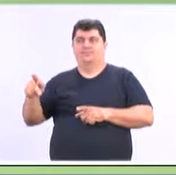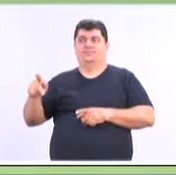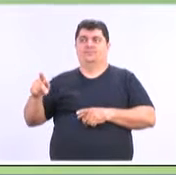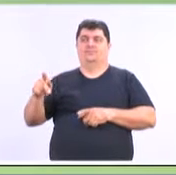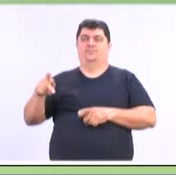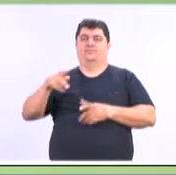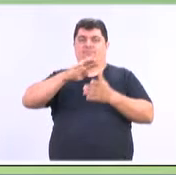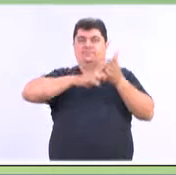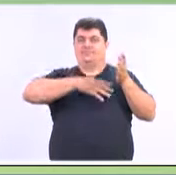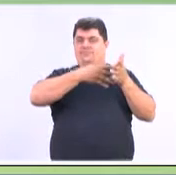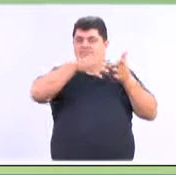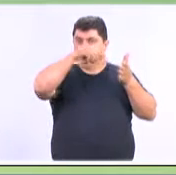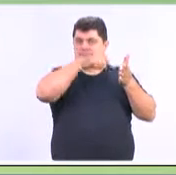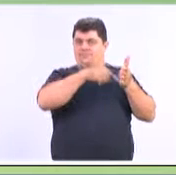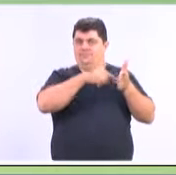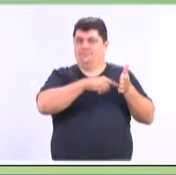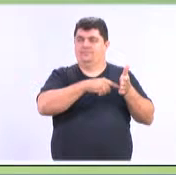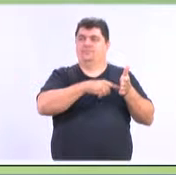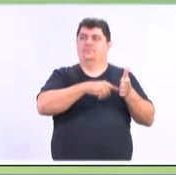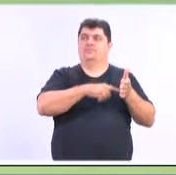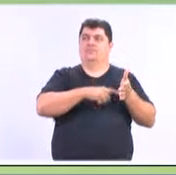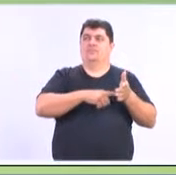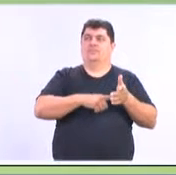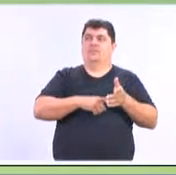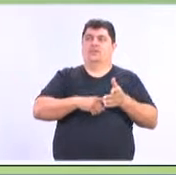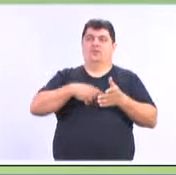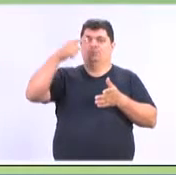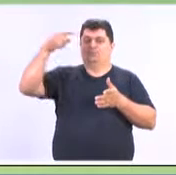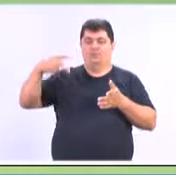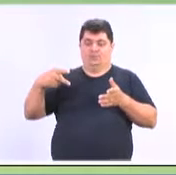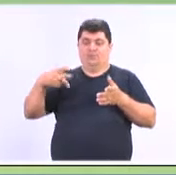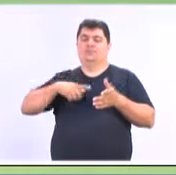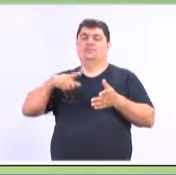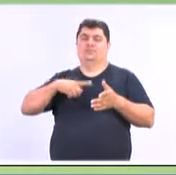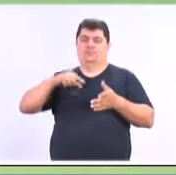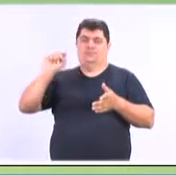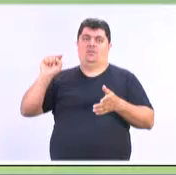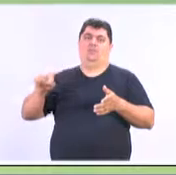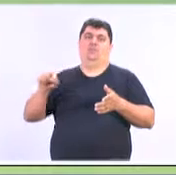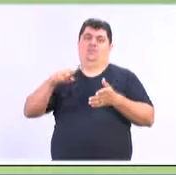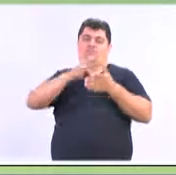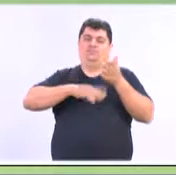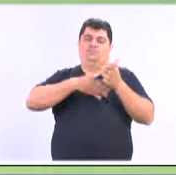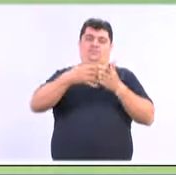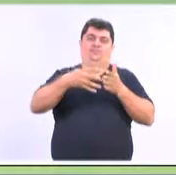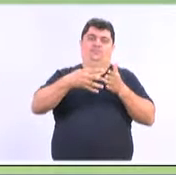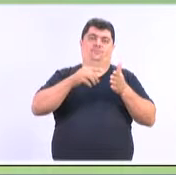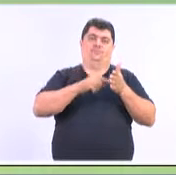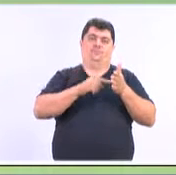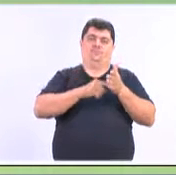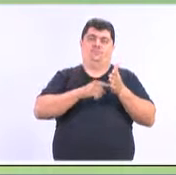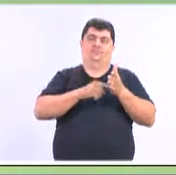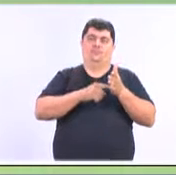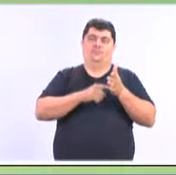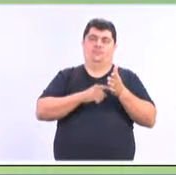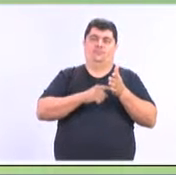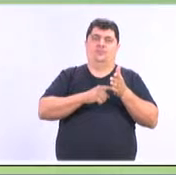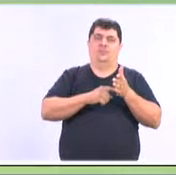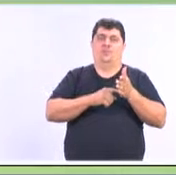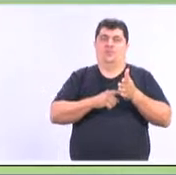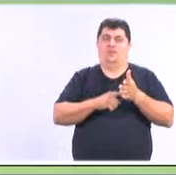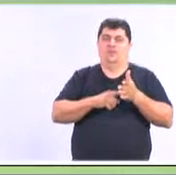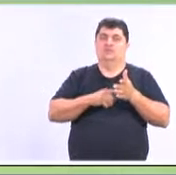patrimonial. Correto? Endividamento, essas duas informações, a gente vai encontrar desses dois níveis, a gente vai encontrar